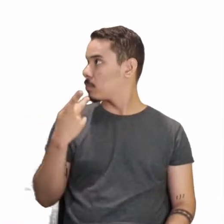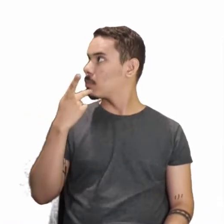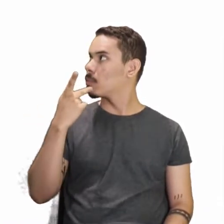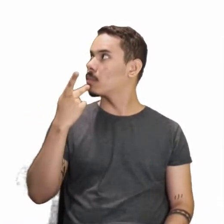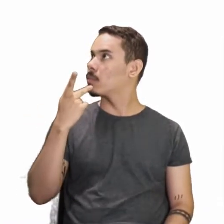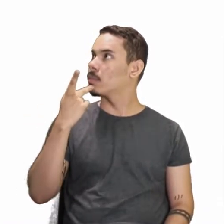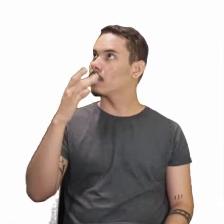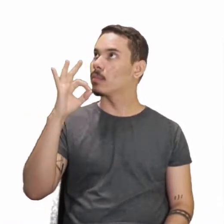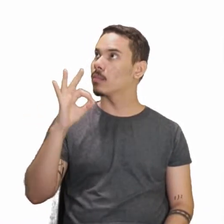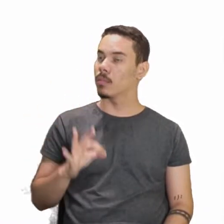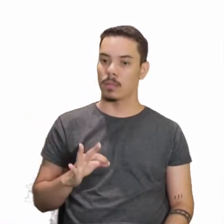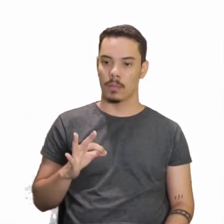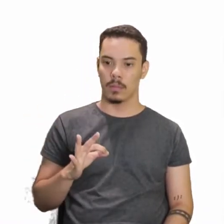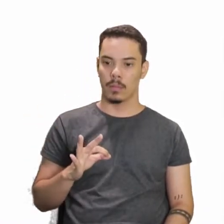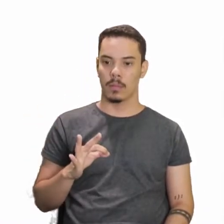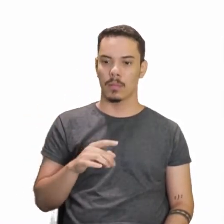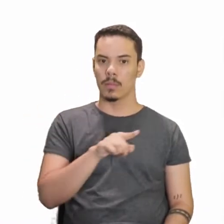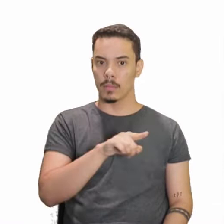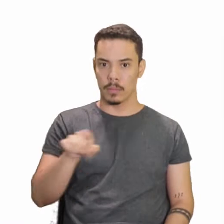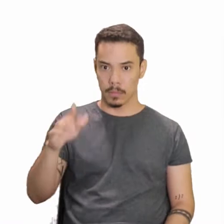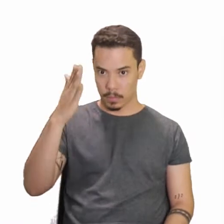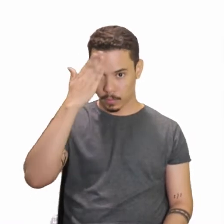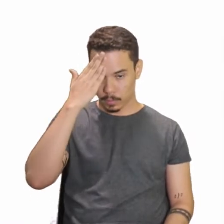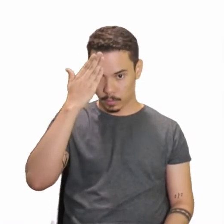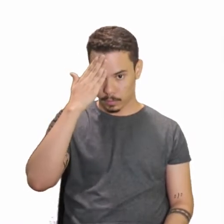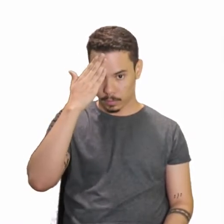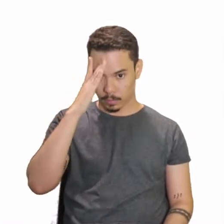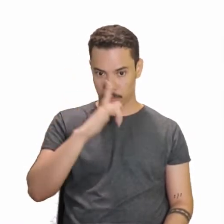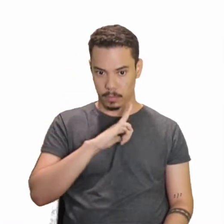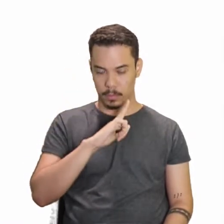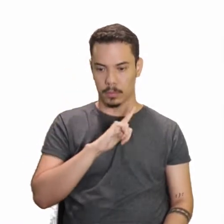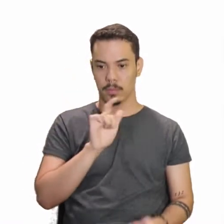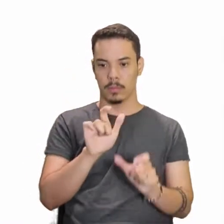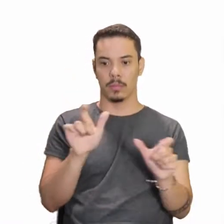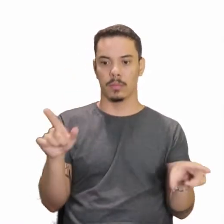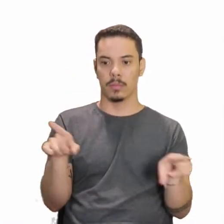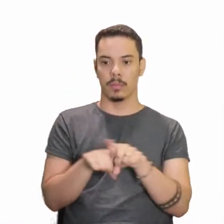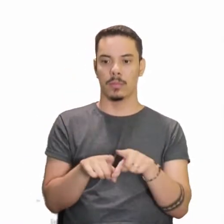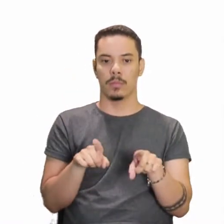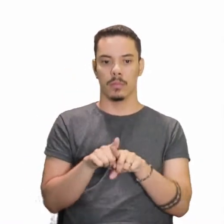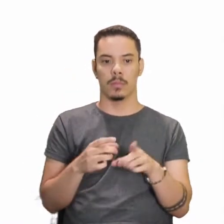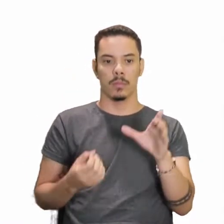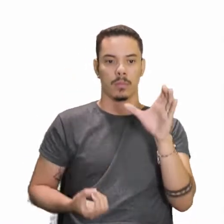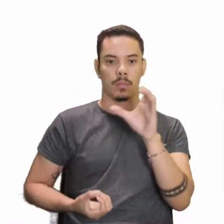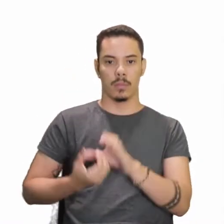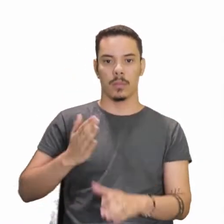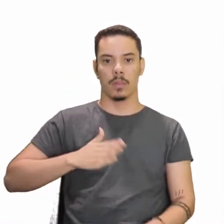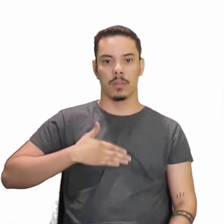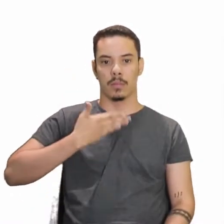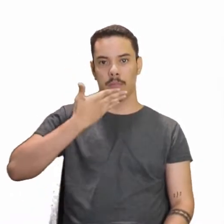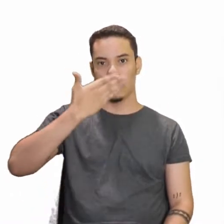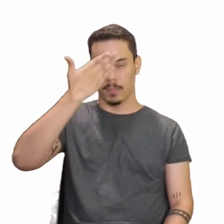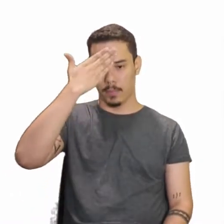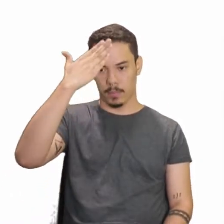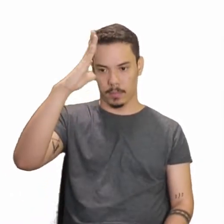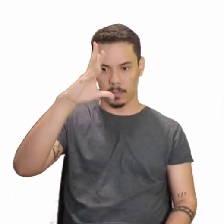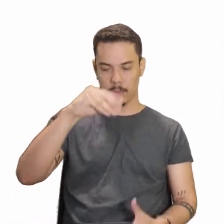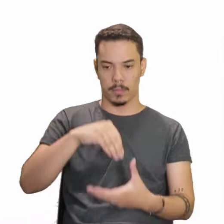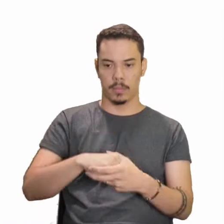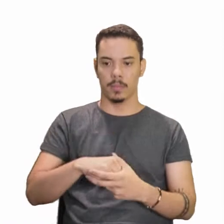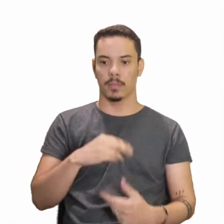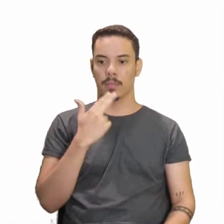Muito bem. Sabia que nós temos palavras também, inclusive de origem árabe? Em nosso